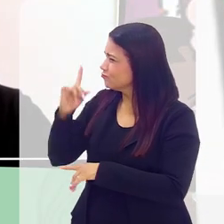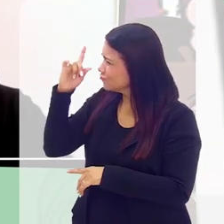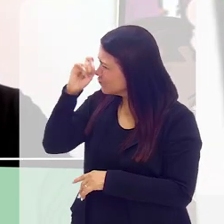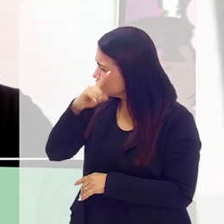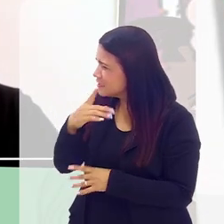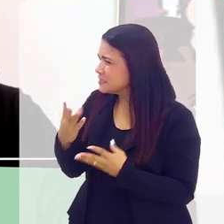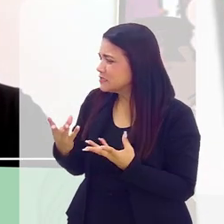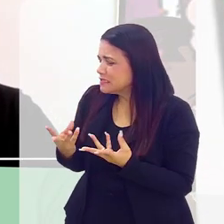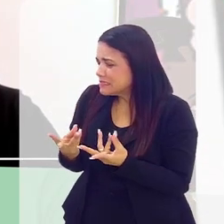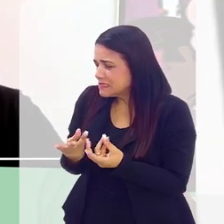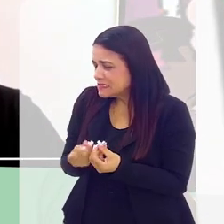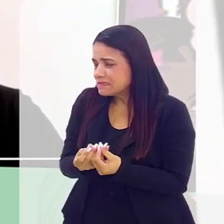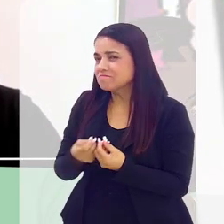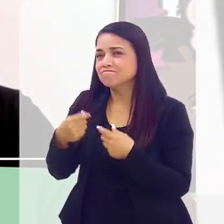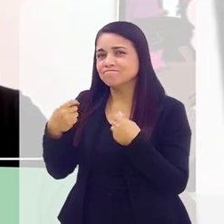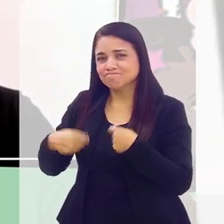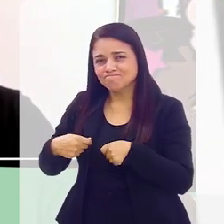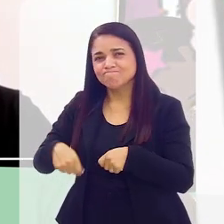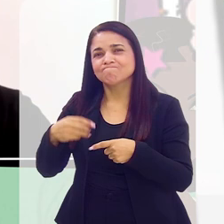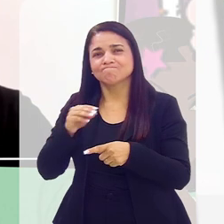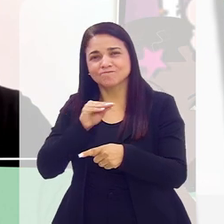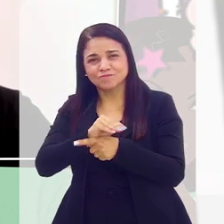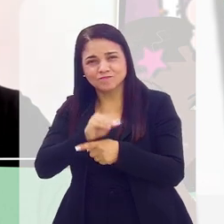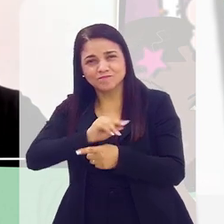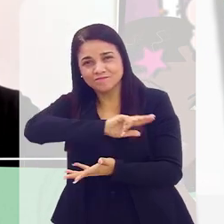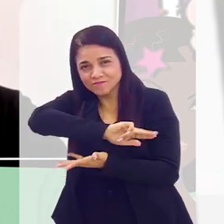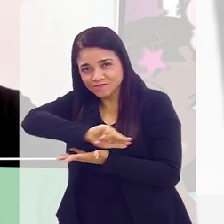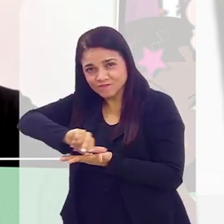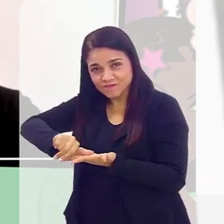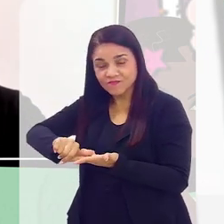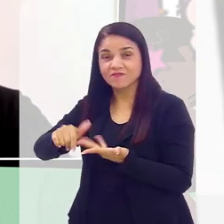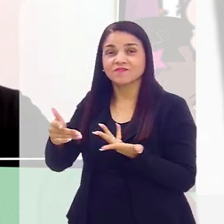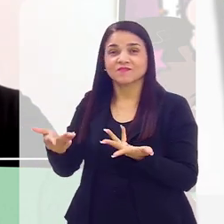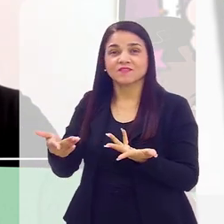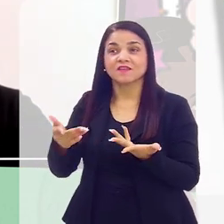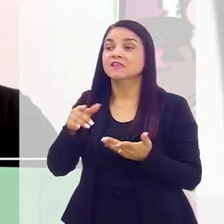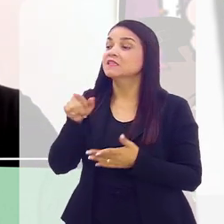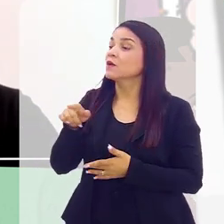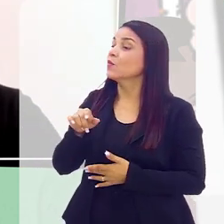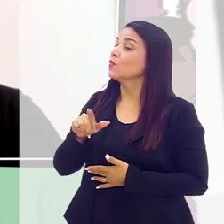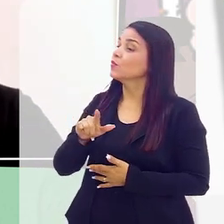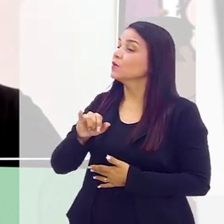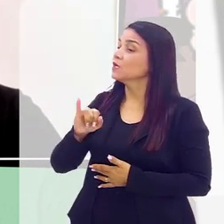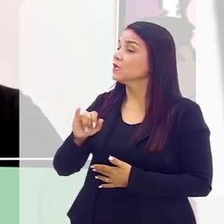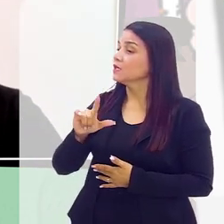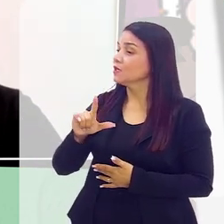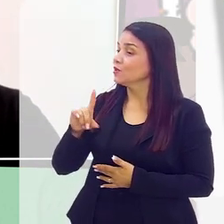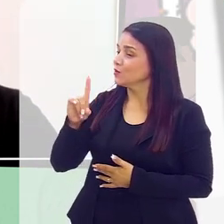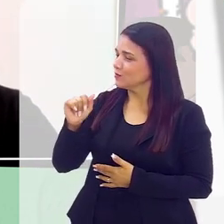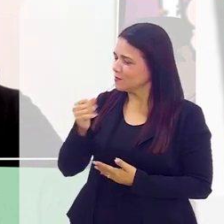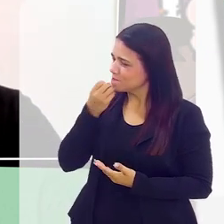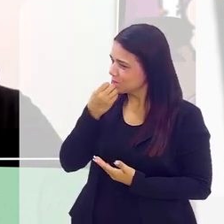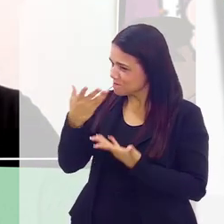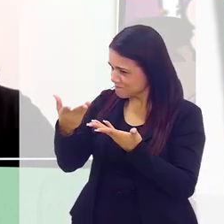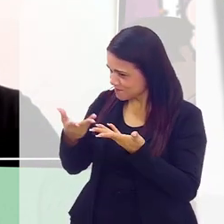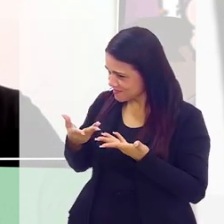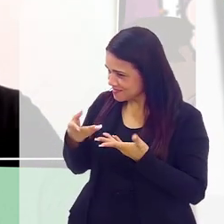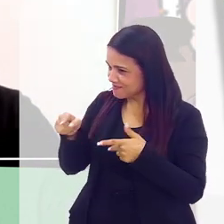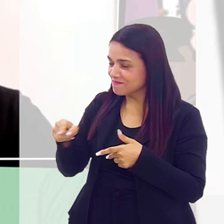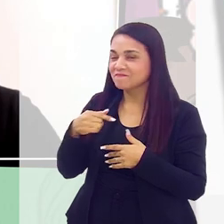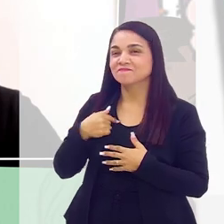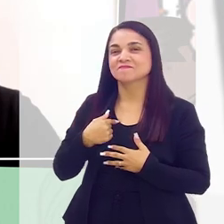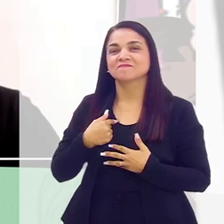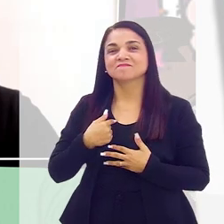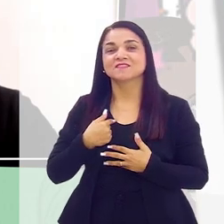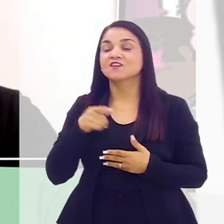delicado, que requer uma série de cuidados, né? E aí, Hilda, seja bem-vinda mais uma